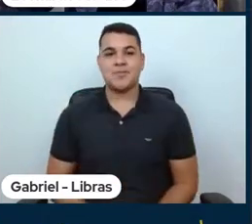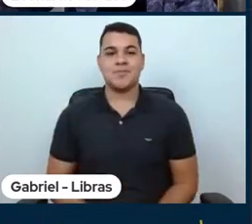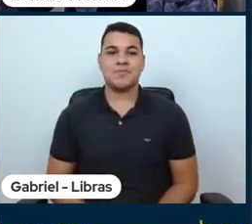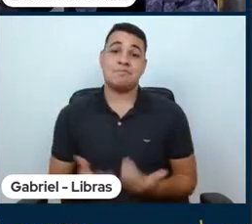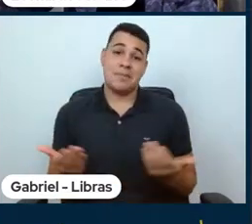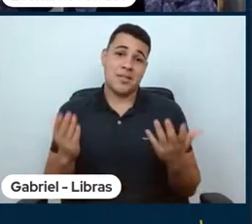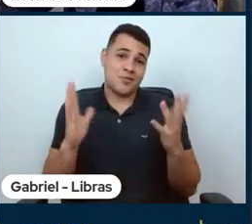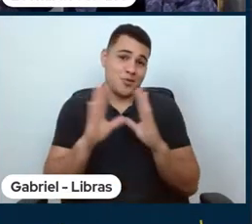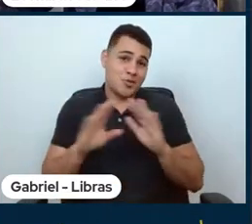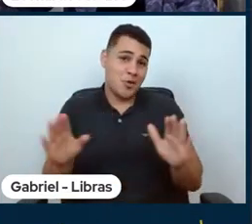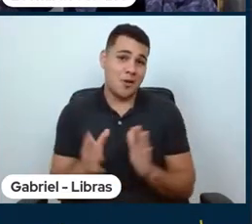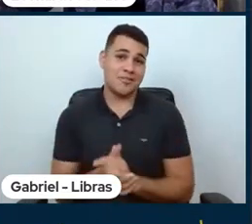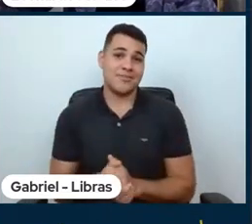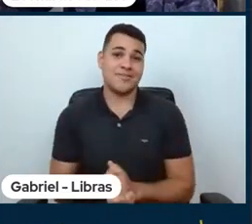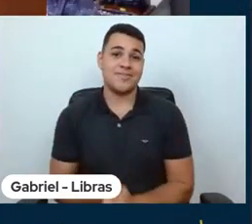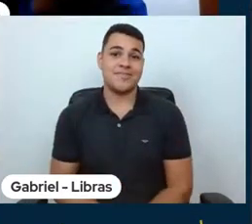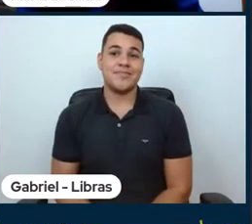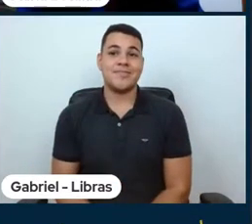gente.